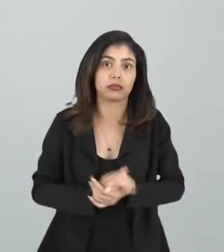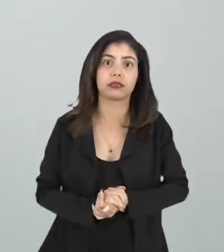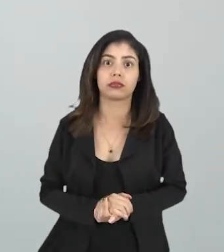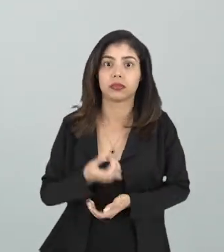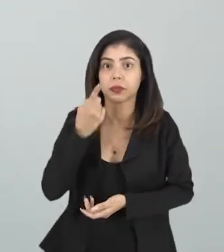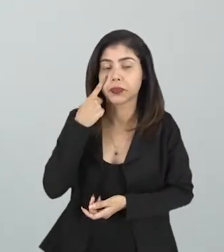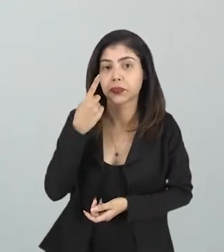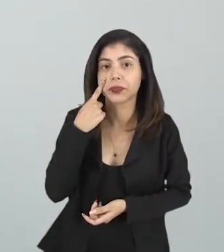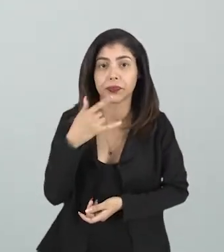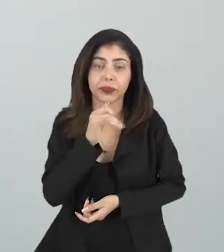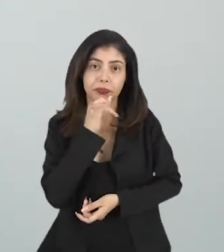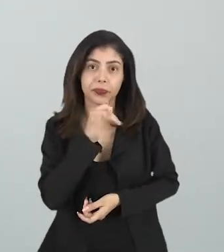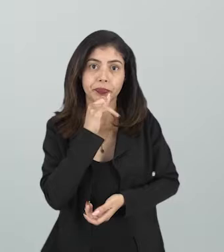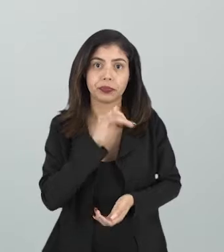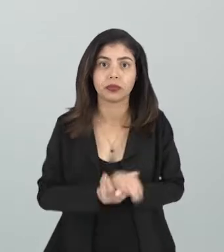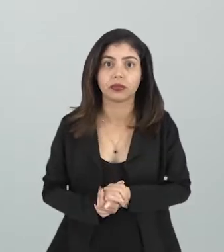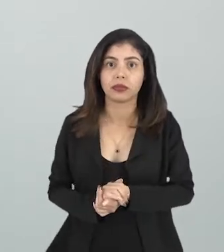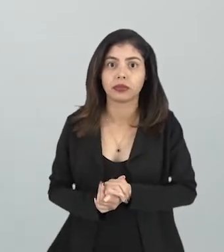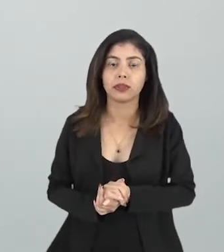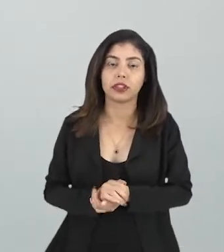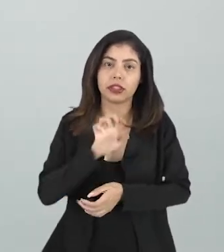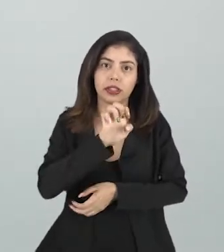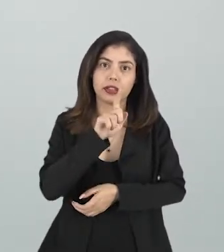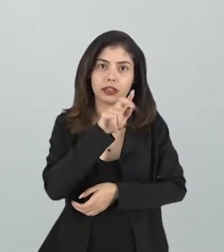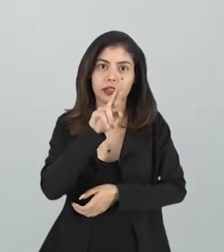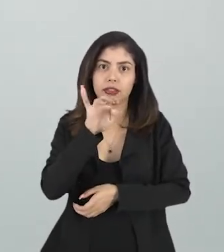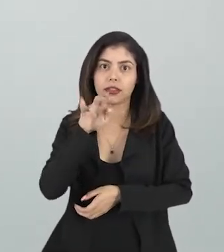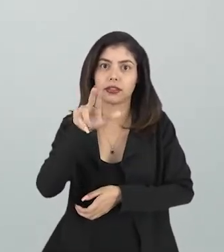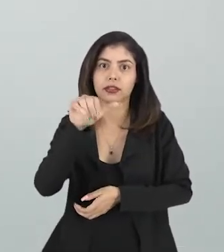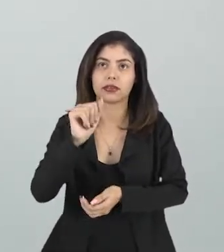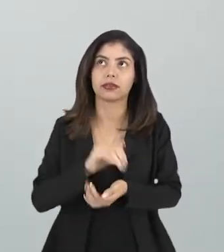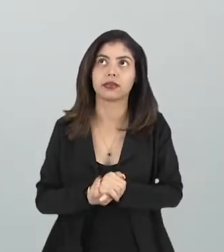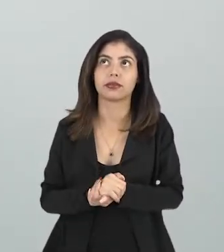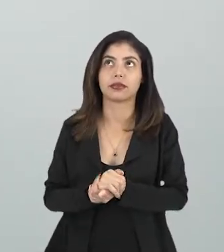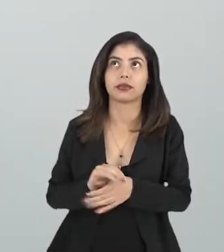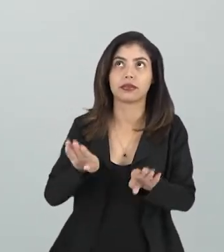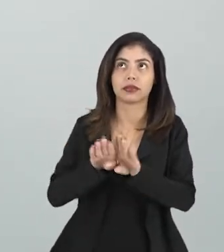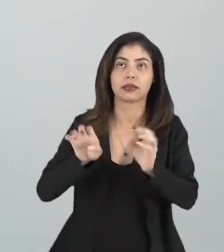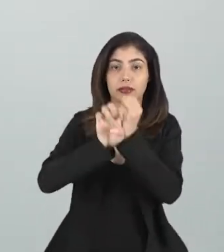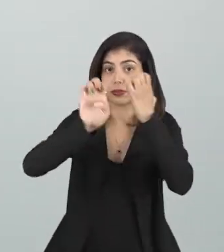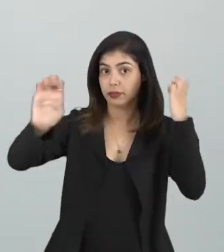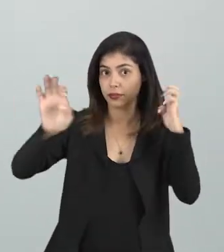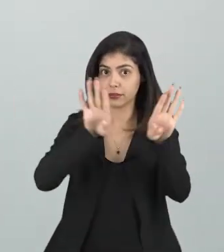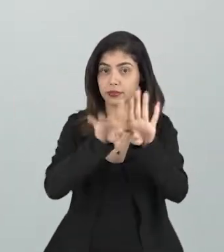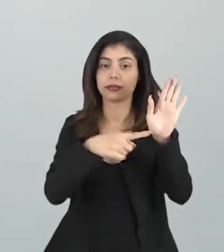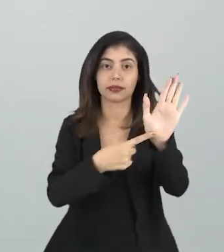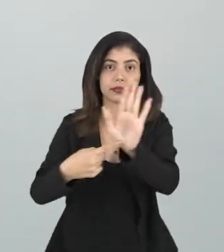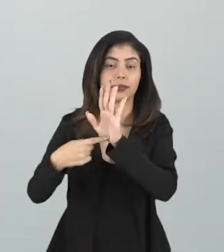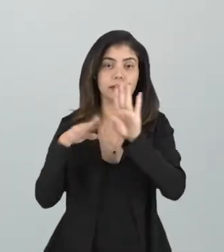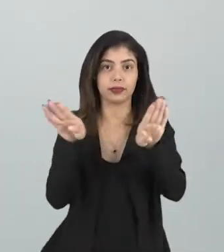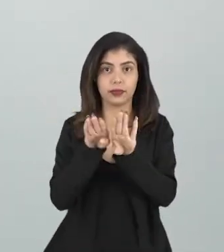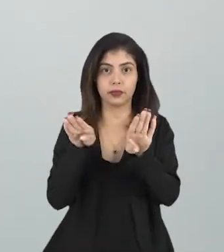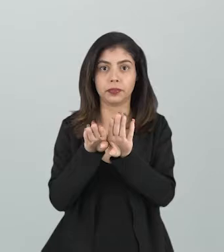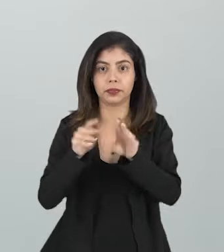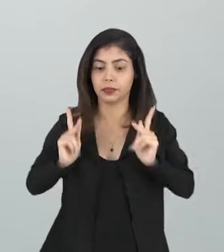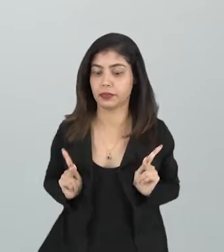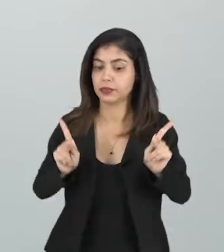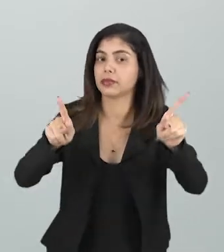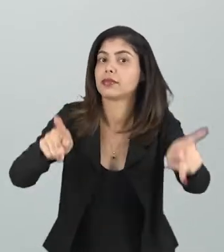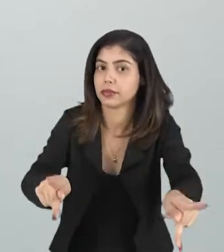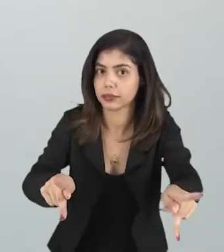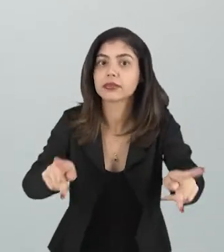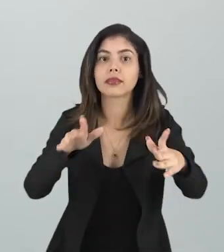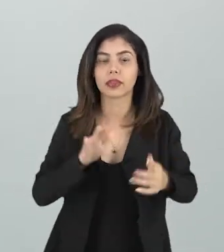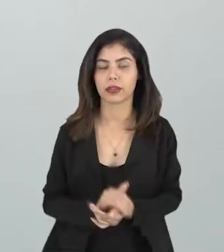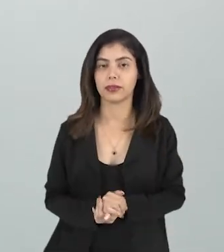gente olha, por exemplo, um engenheiro, né, que estudou muita matemática, ele vai construir ponte, né, uma pessoa que vai